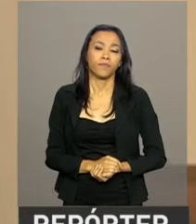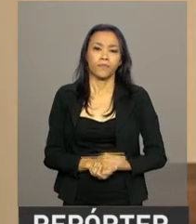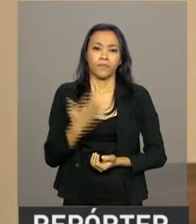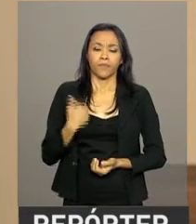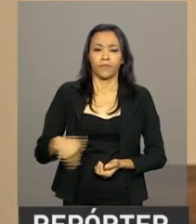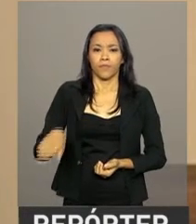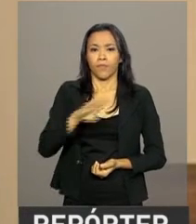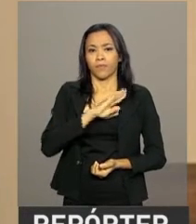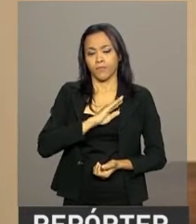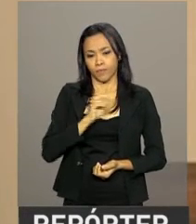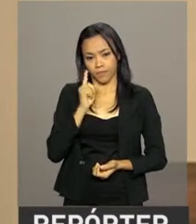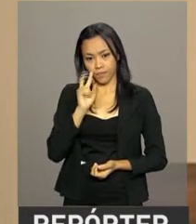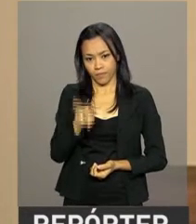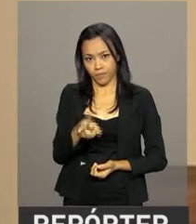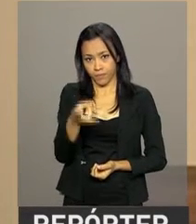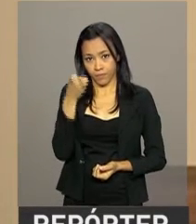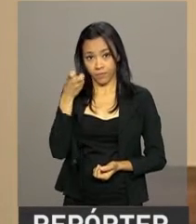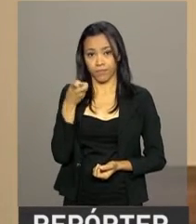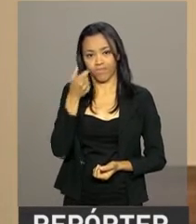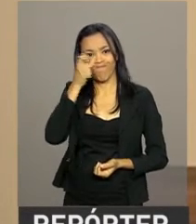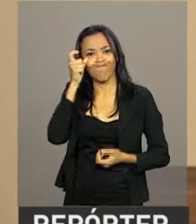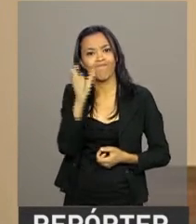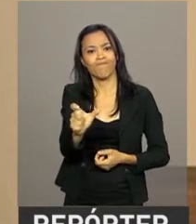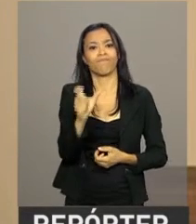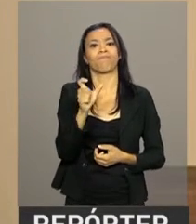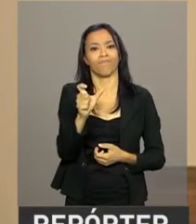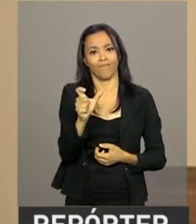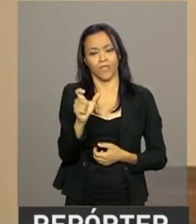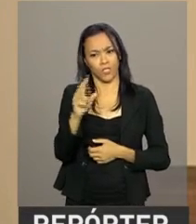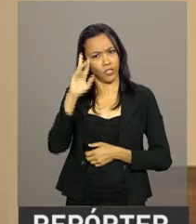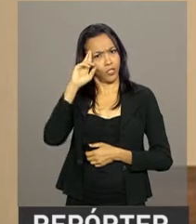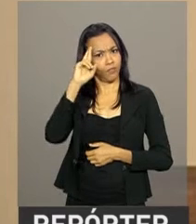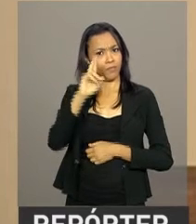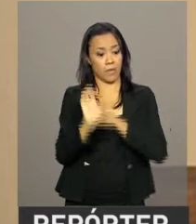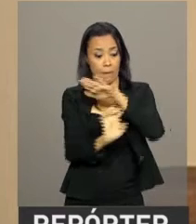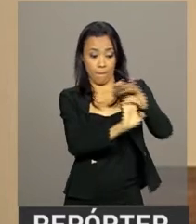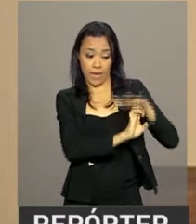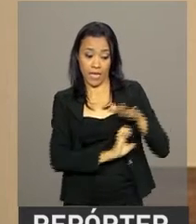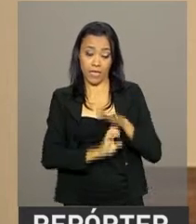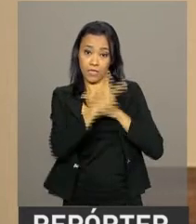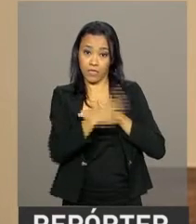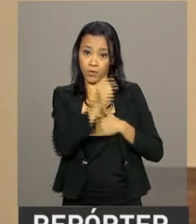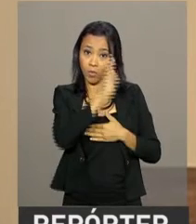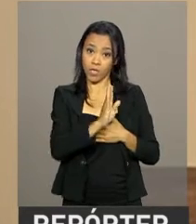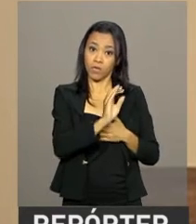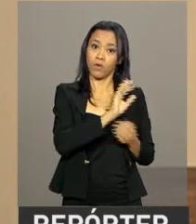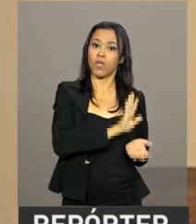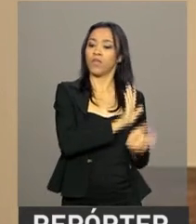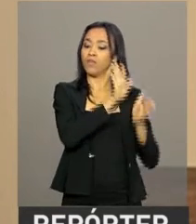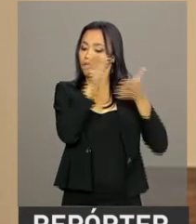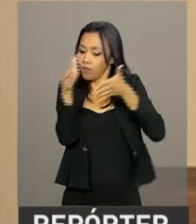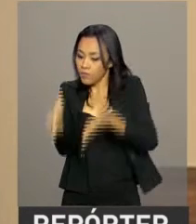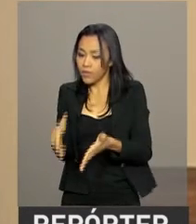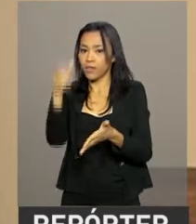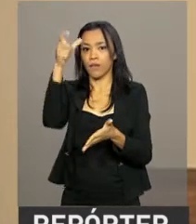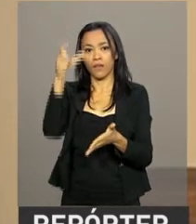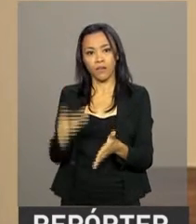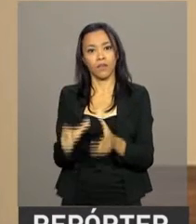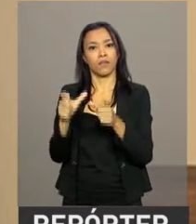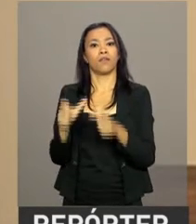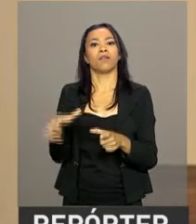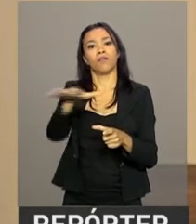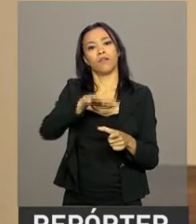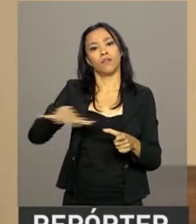Nós verificamos o grande interesse de empresários brasileiros em aplicarem aqui seus